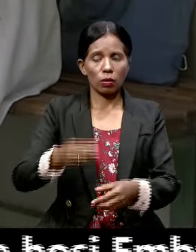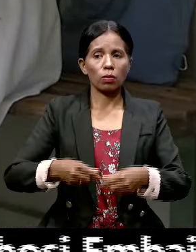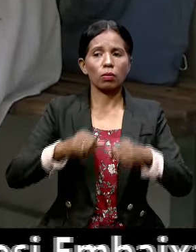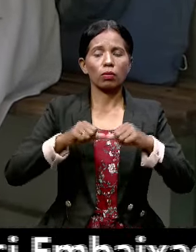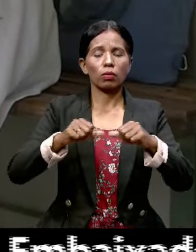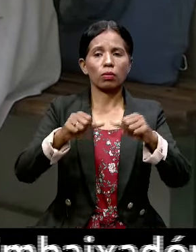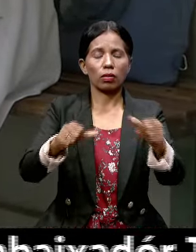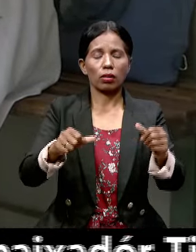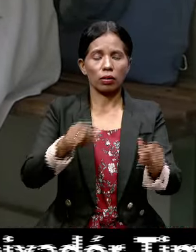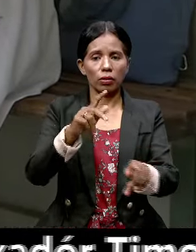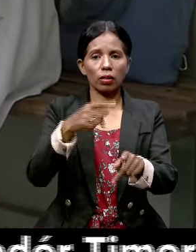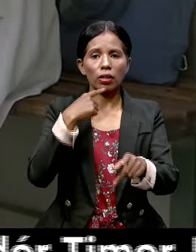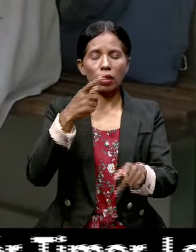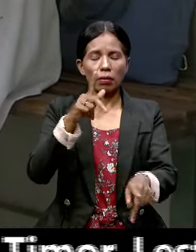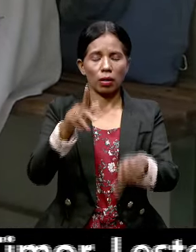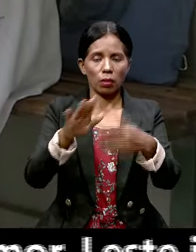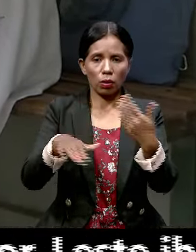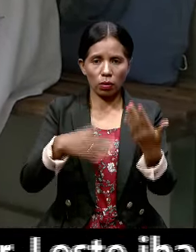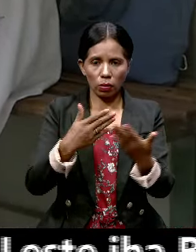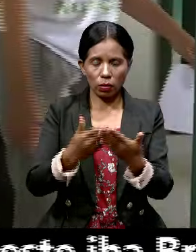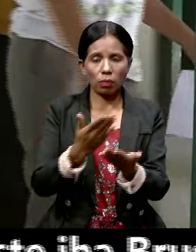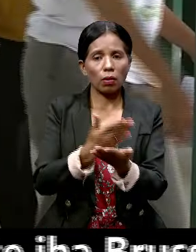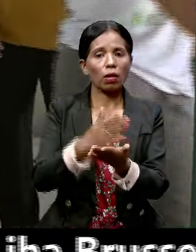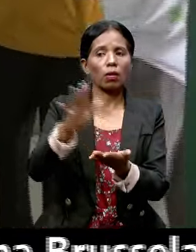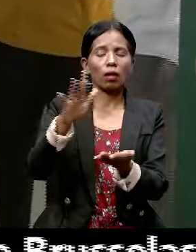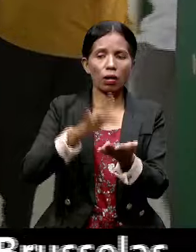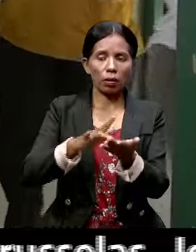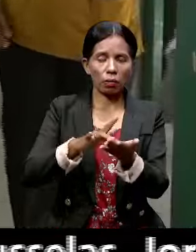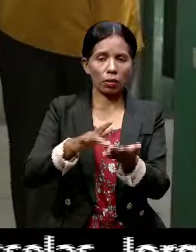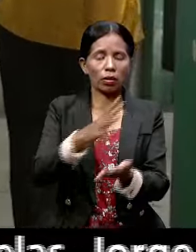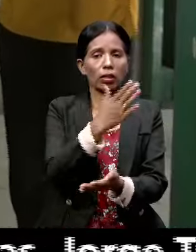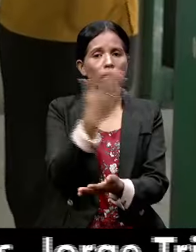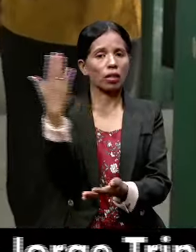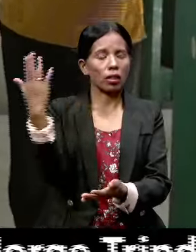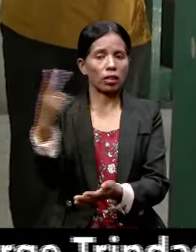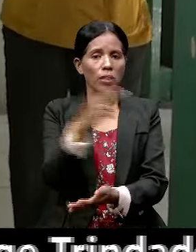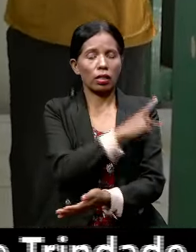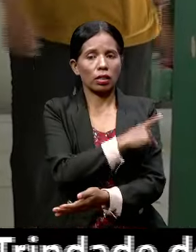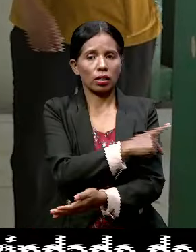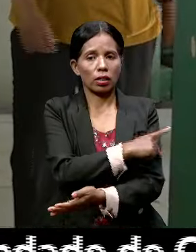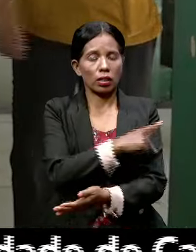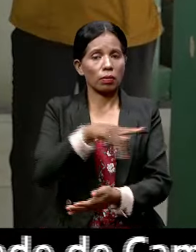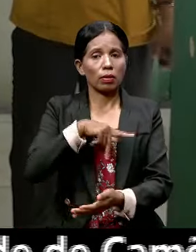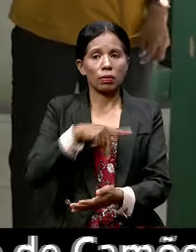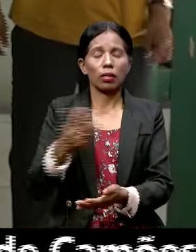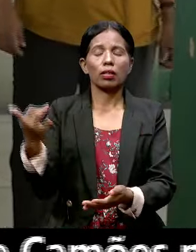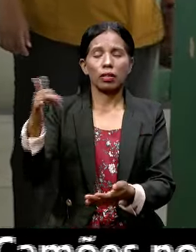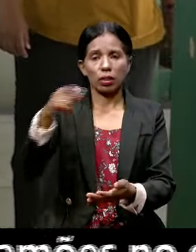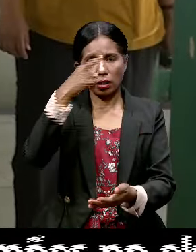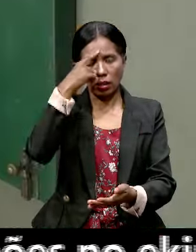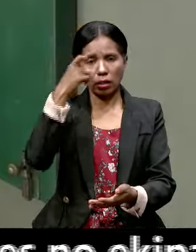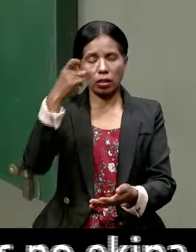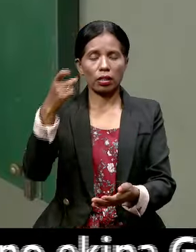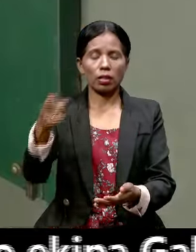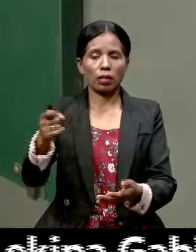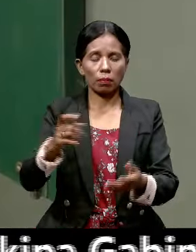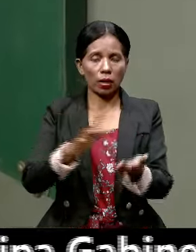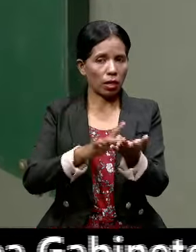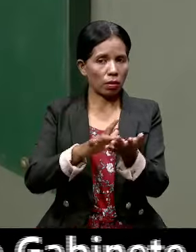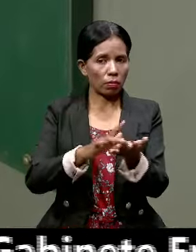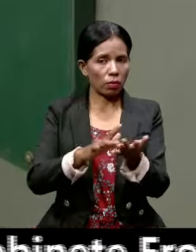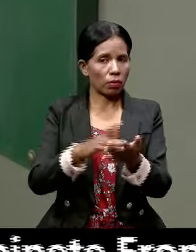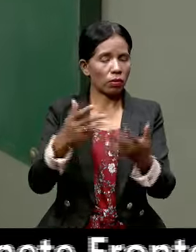de haruka paciente sira só sarase que moro e a clínica privada sira também moro que o Centro Saúde refere continua a estoque